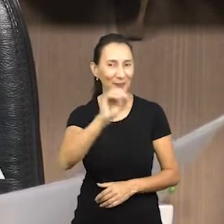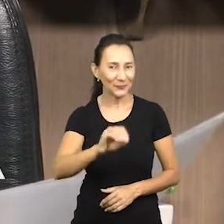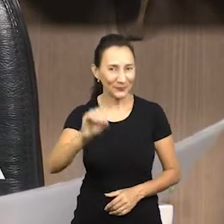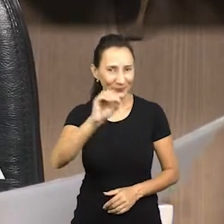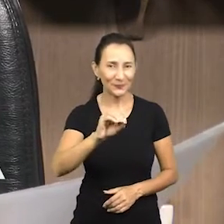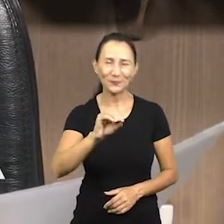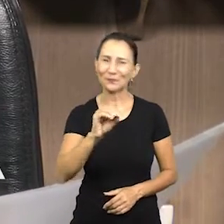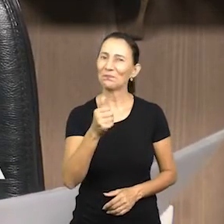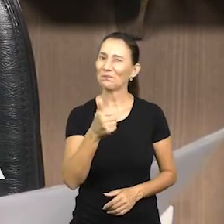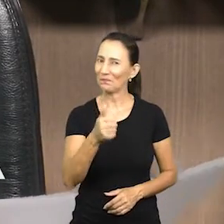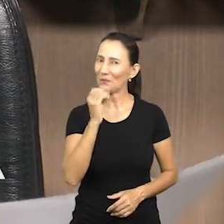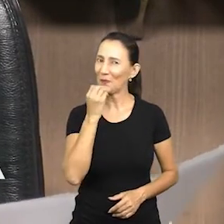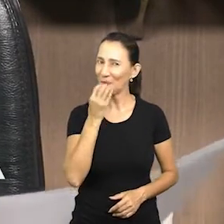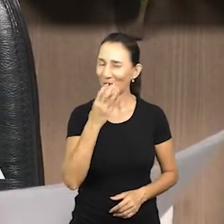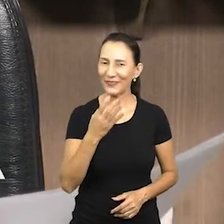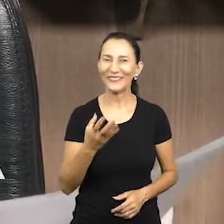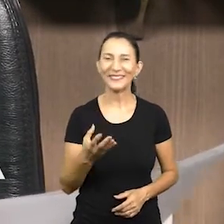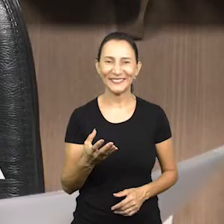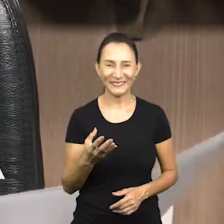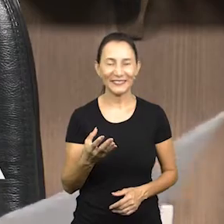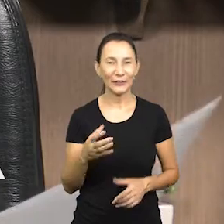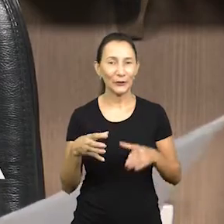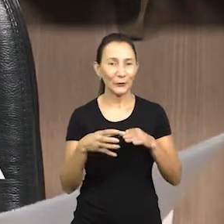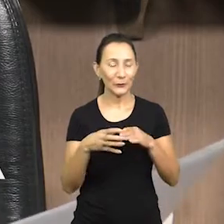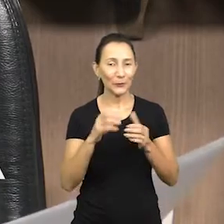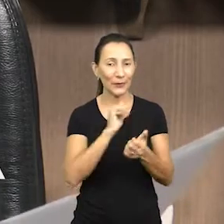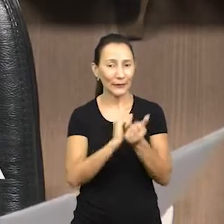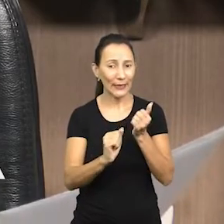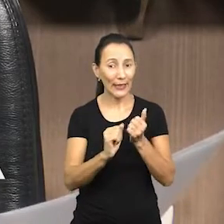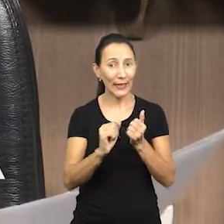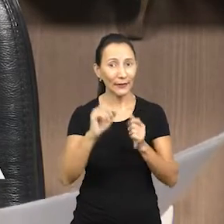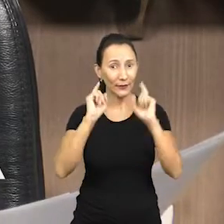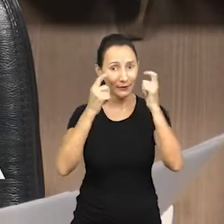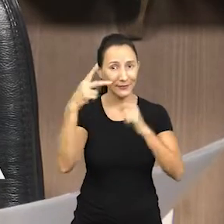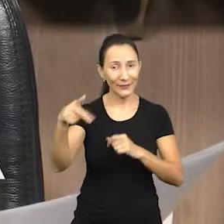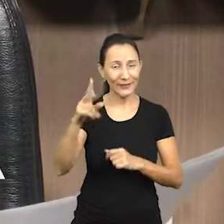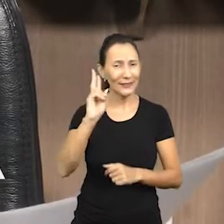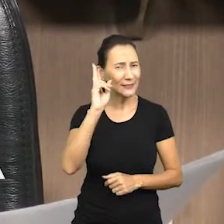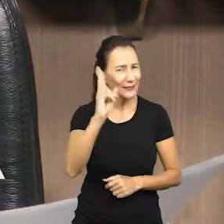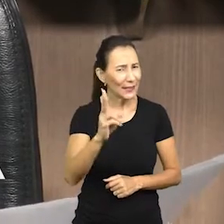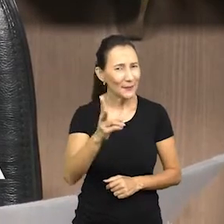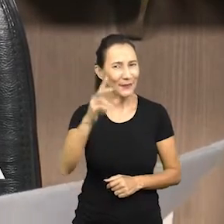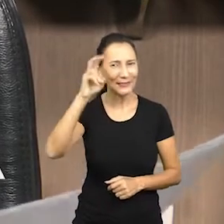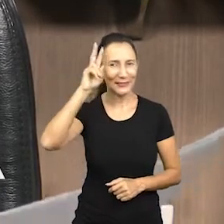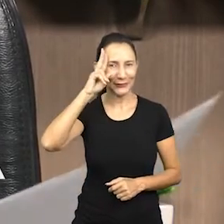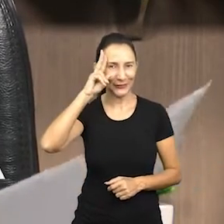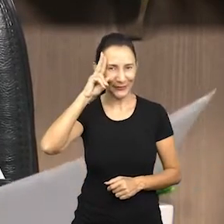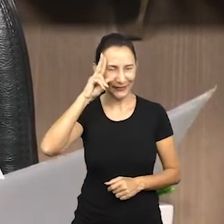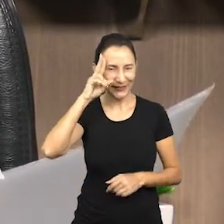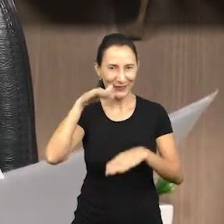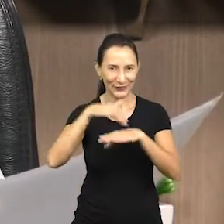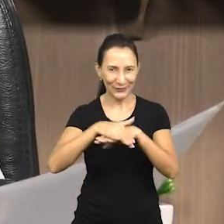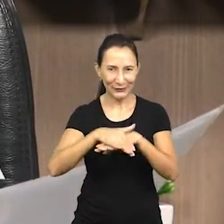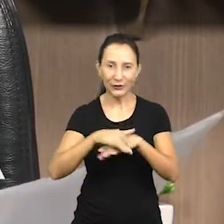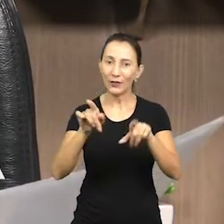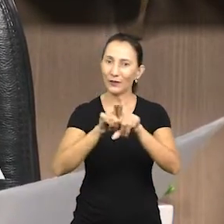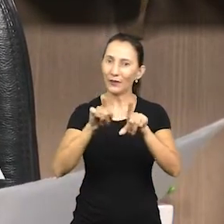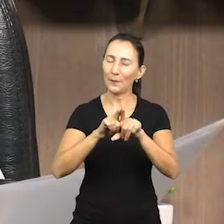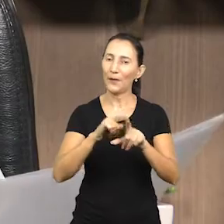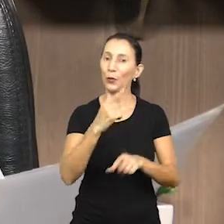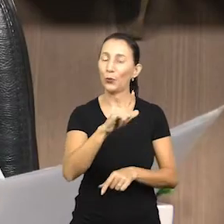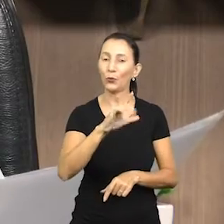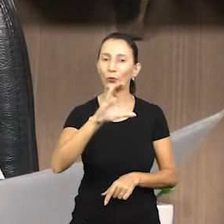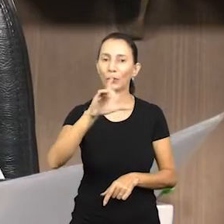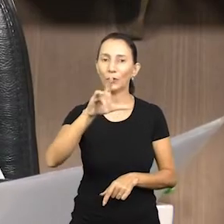10. Então, muito bom encontro dos atletas com Cristo, cuja reunião é sempre na segunda-feira. E a Clínica da Alma,